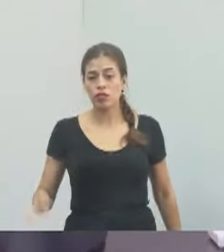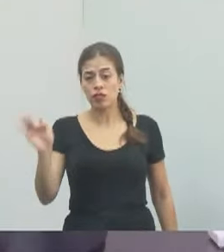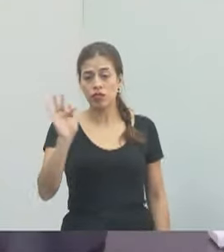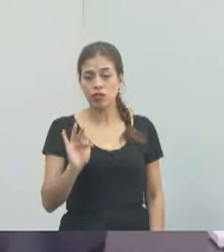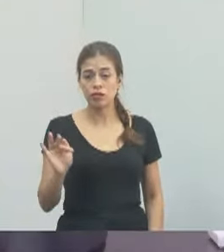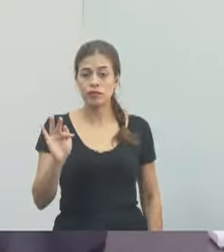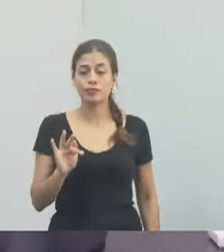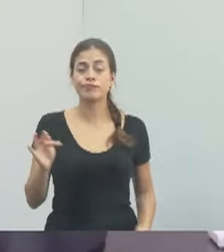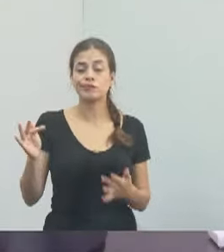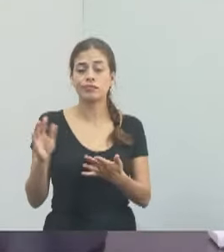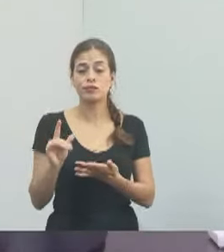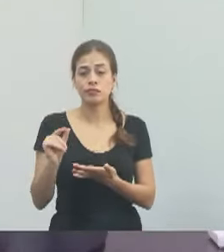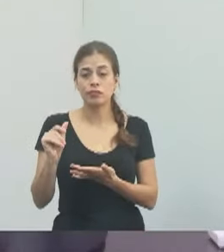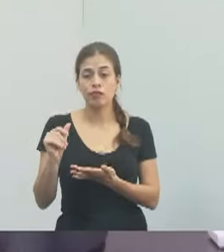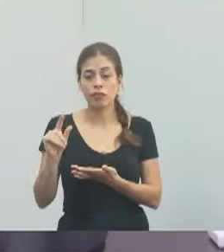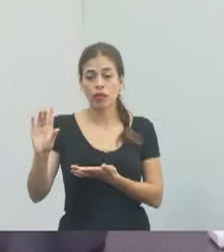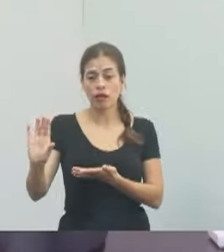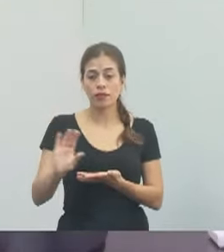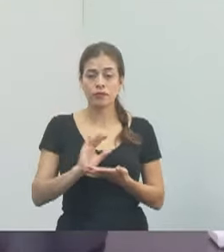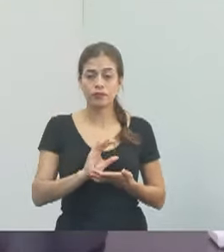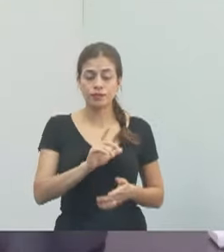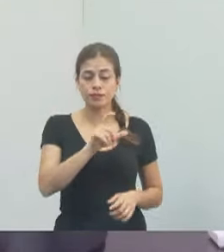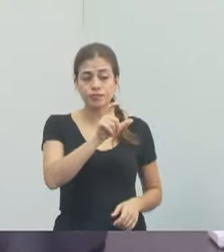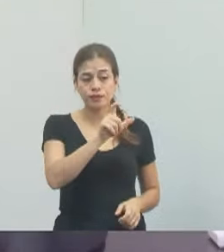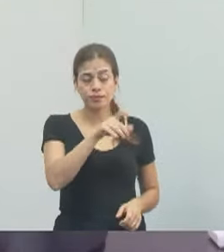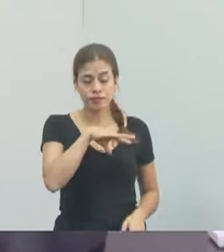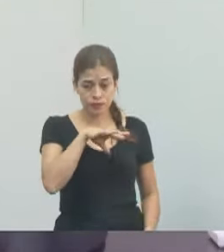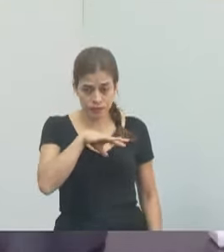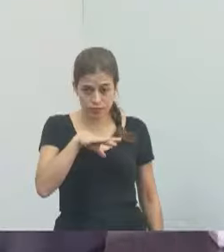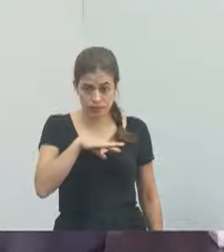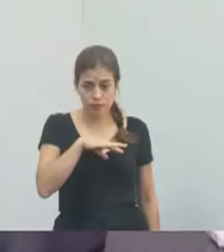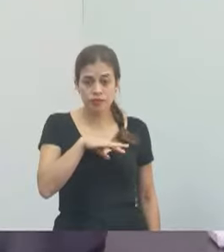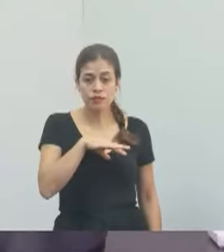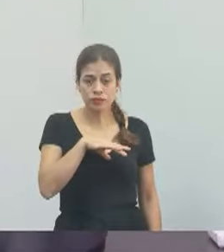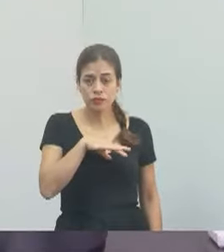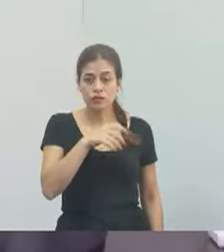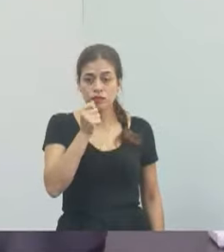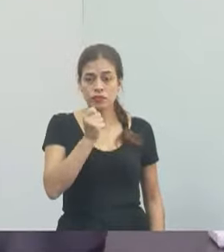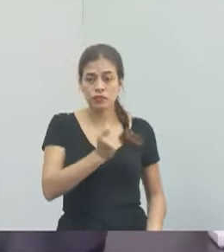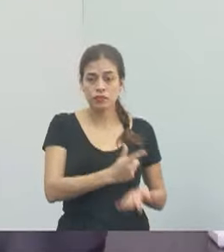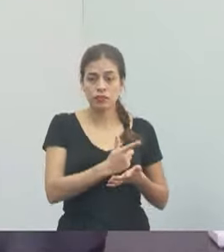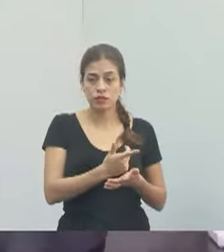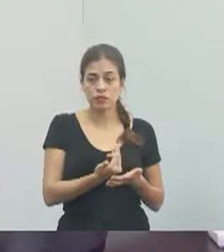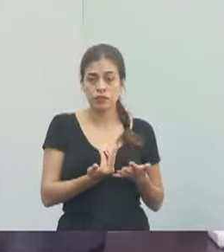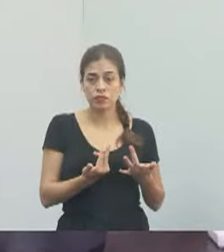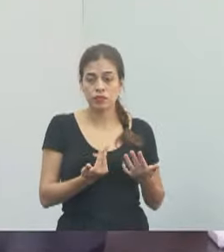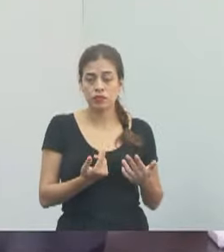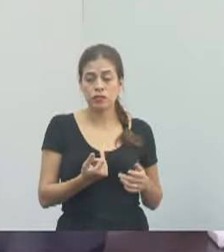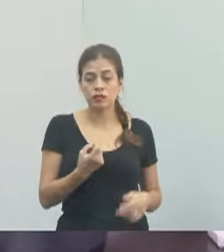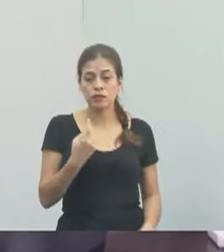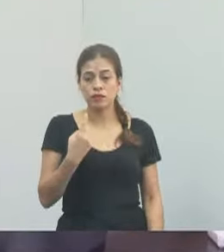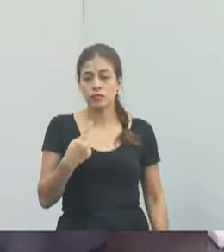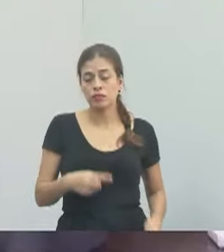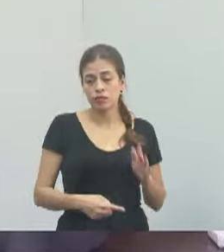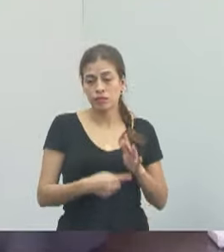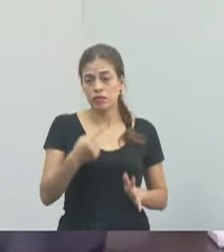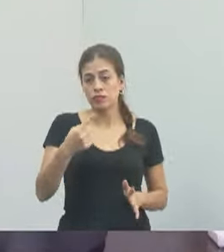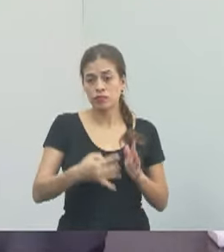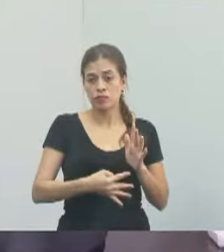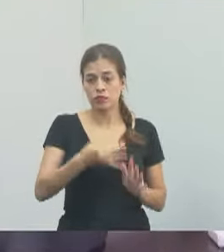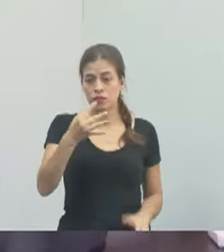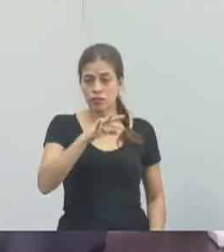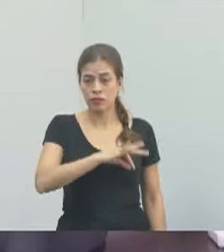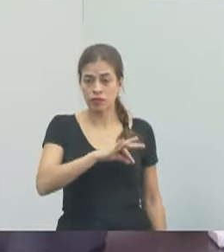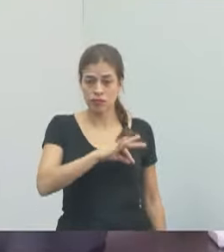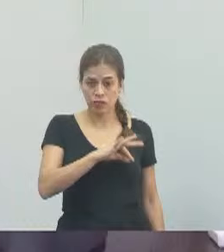pra cidade paraa cidade desse país e alguns municípios pagaram como um 14º salário aos agentes